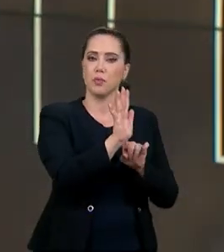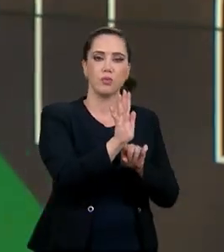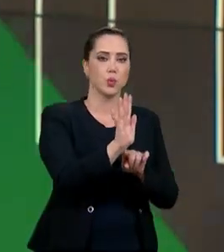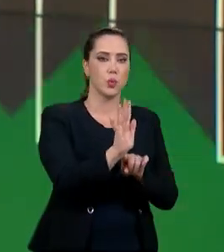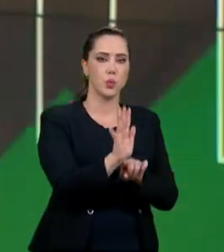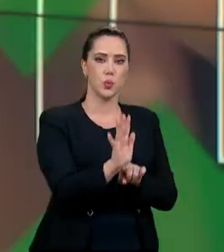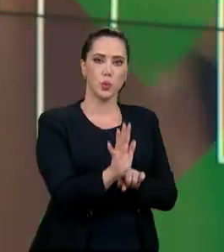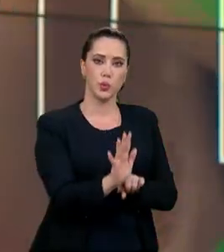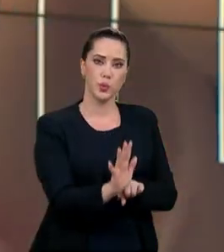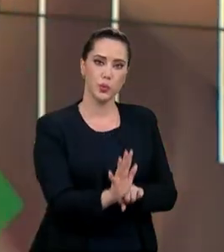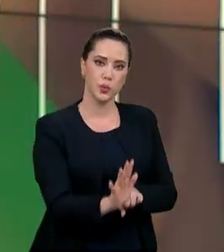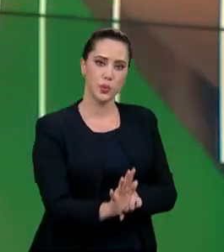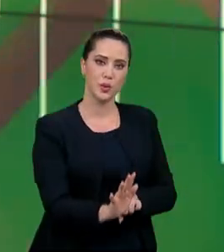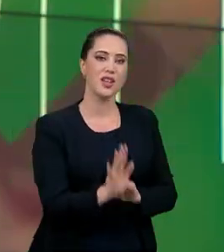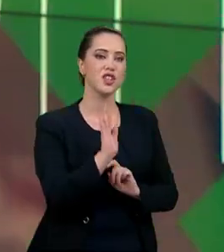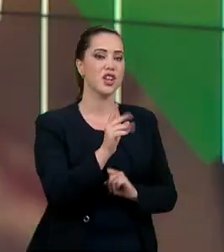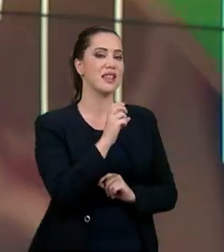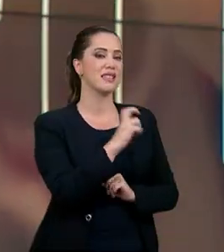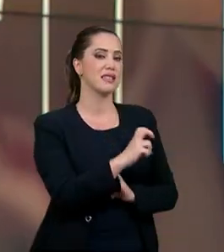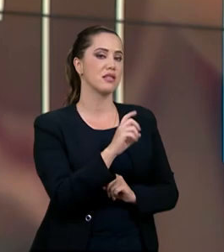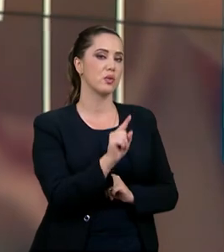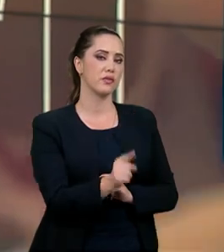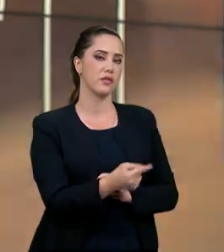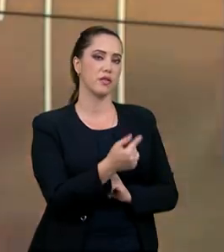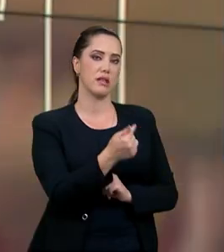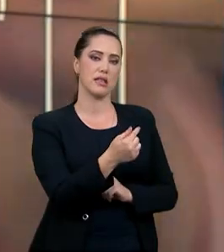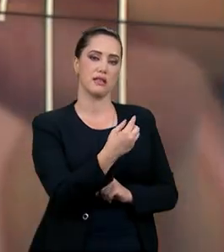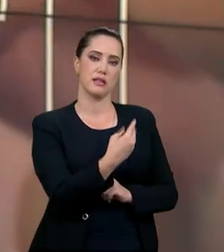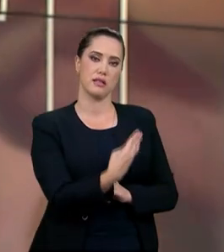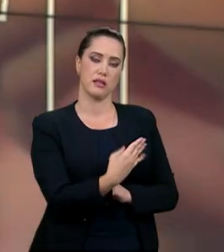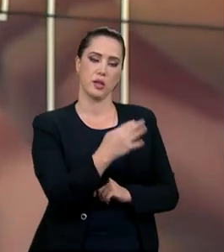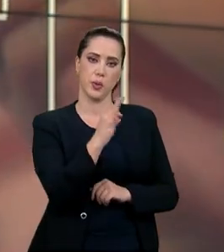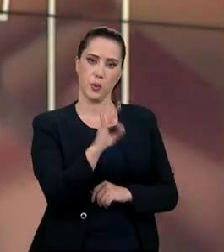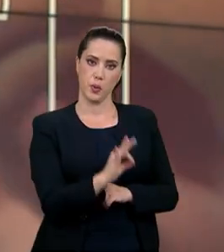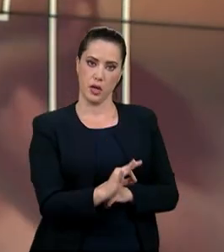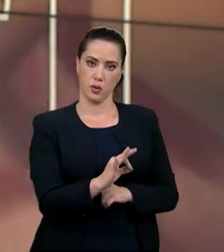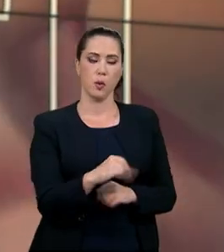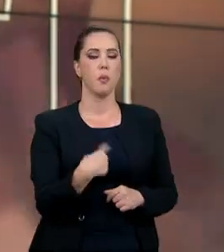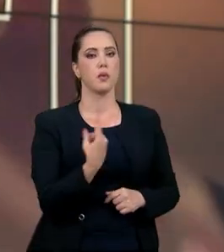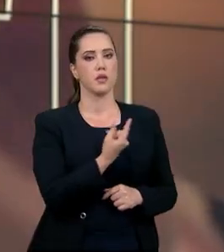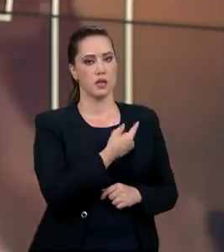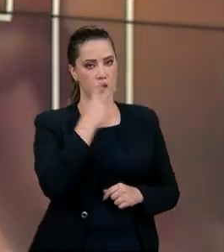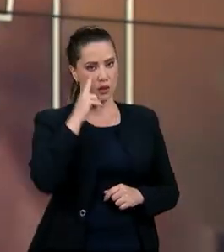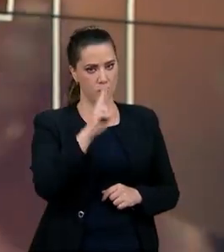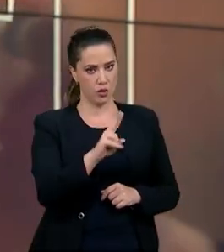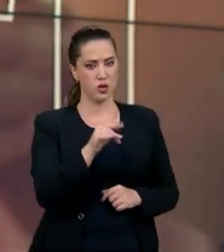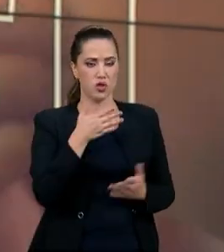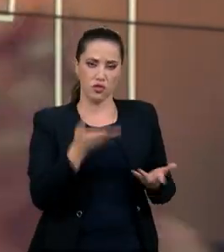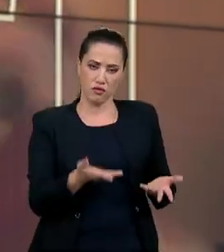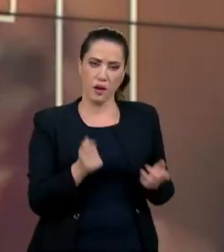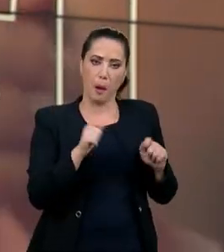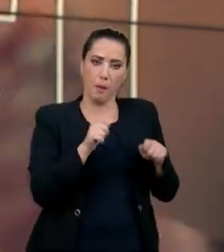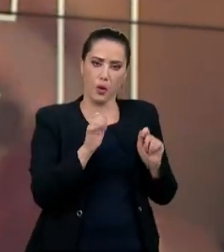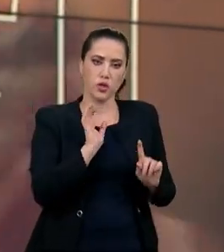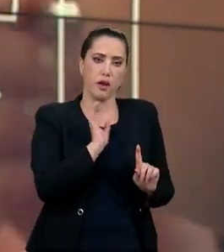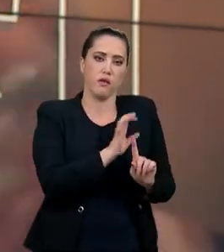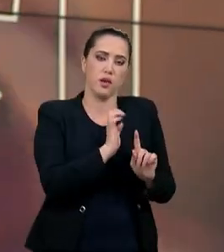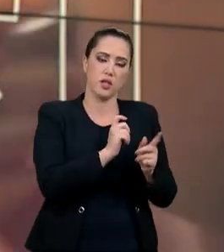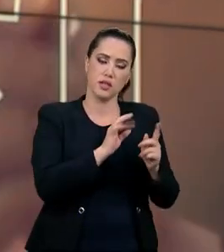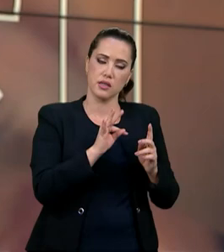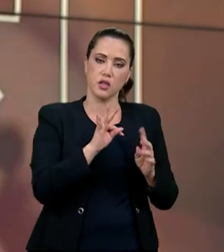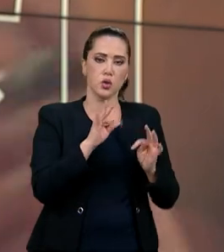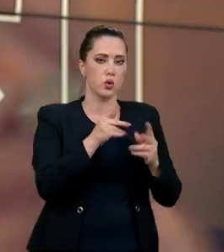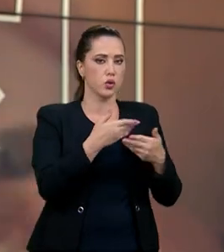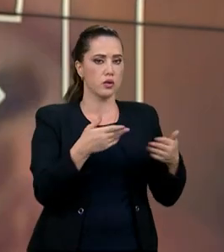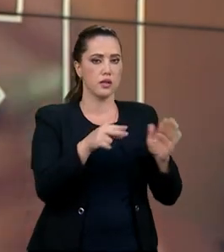em torno de 5,74%. Então, a gente acredita que isso já seja o reflexo de todas